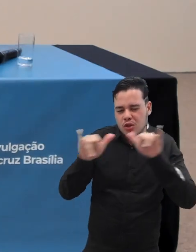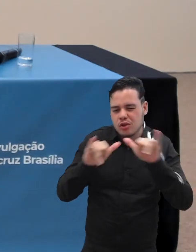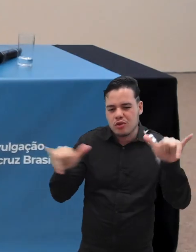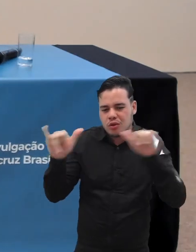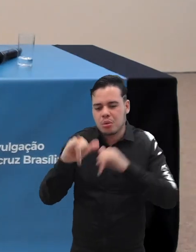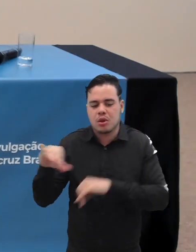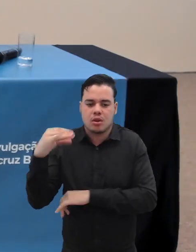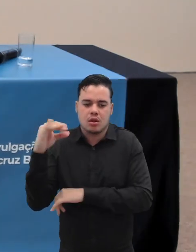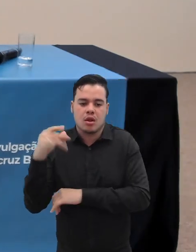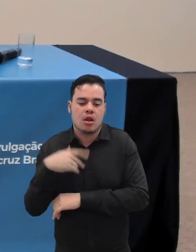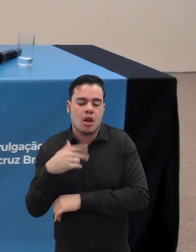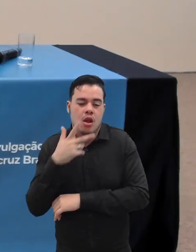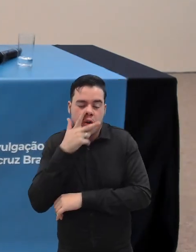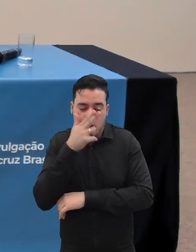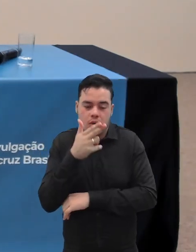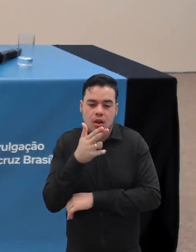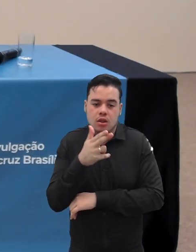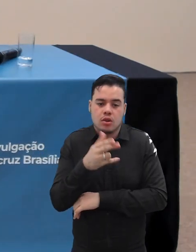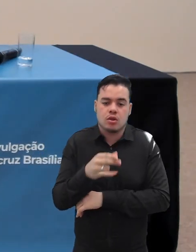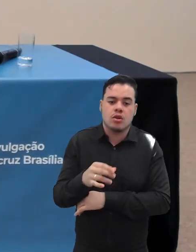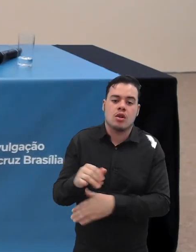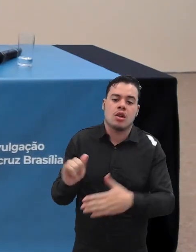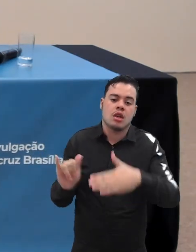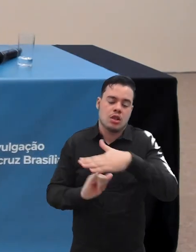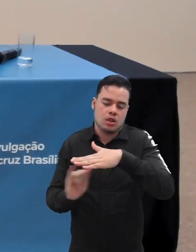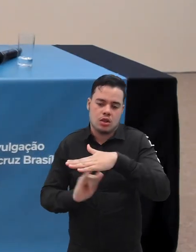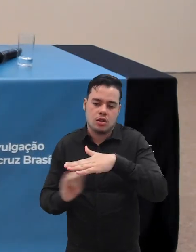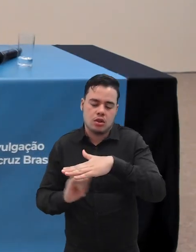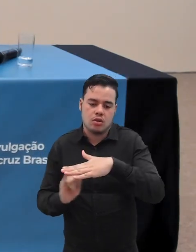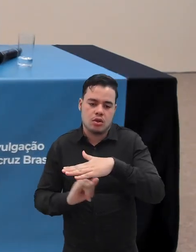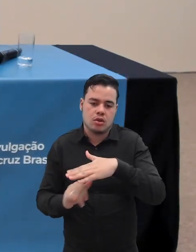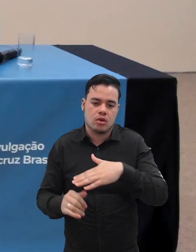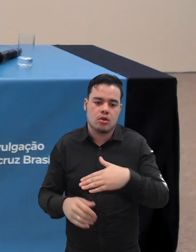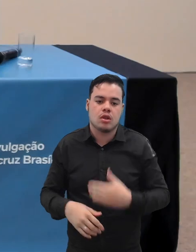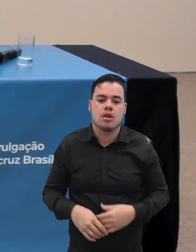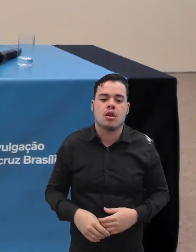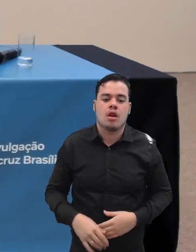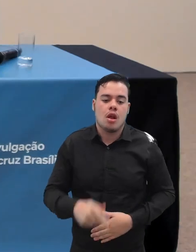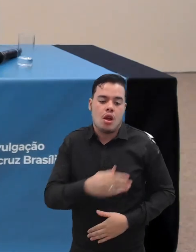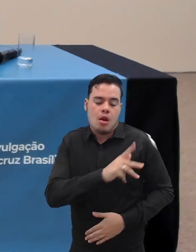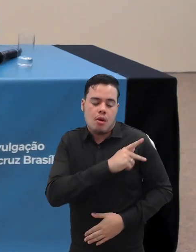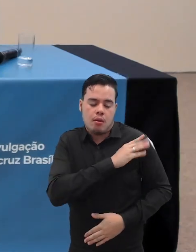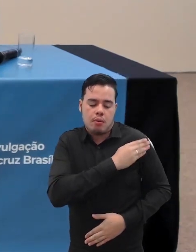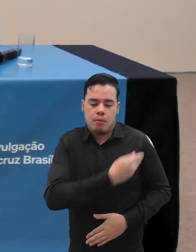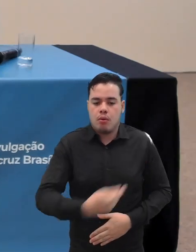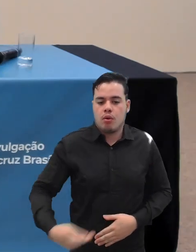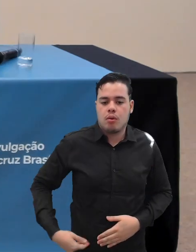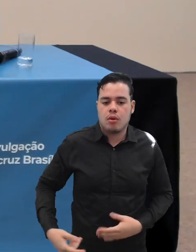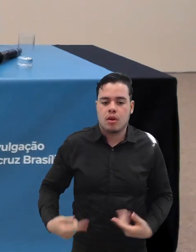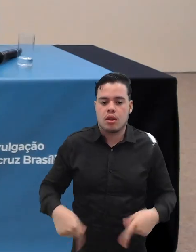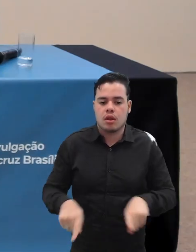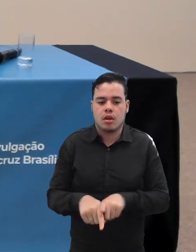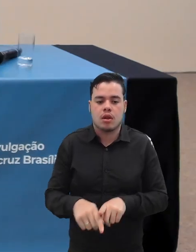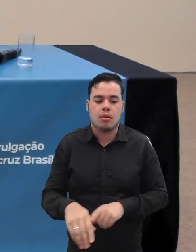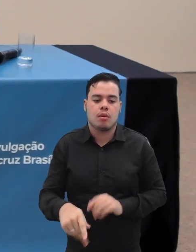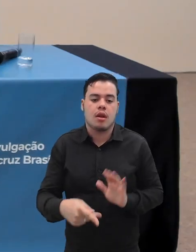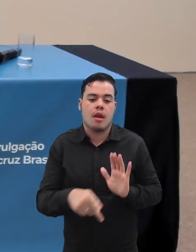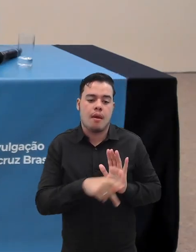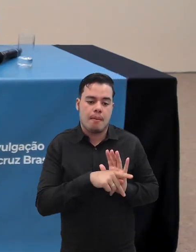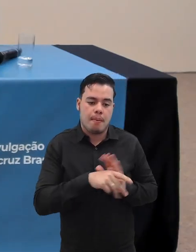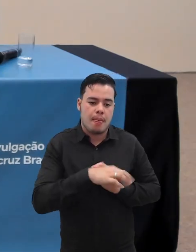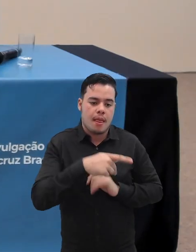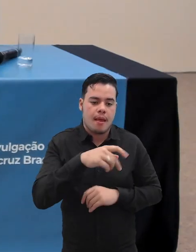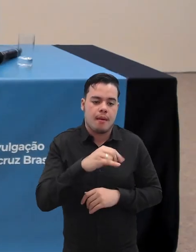as instituições públicas e privadas, as privadas precisam muito financiar a pesquisa, a gente tem revistas